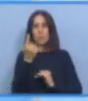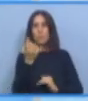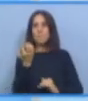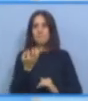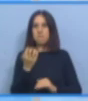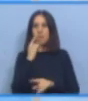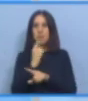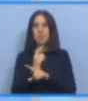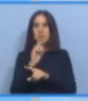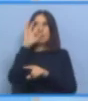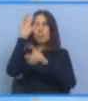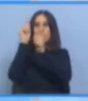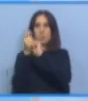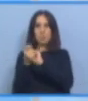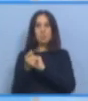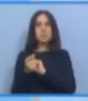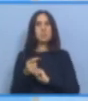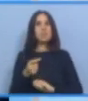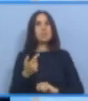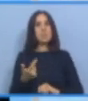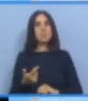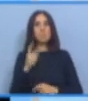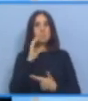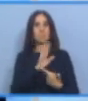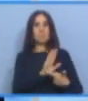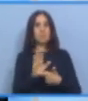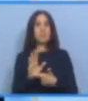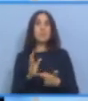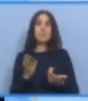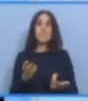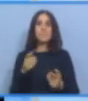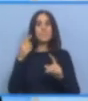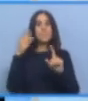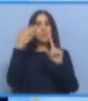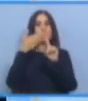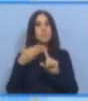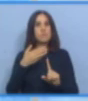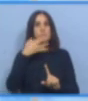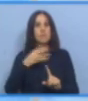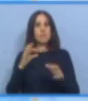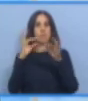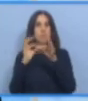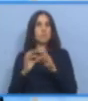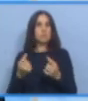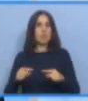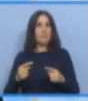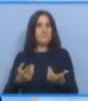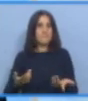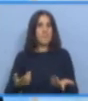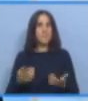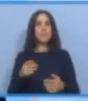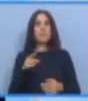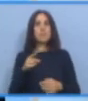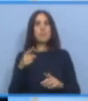o relativo às alterações climáticas, e o que mostra que, e todos os objetivos estão interligados, não é? E